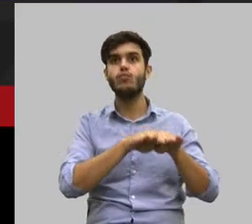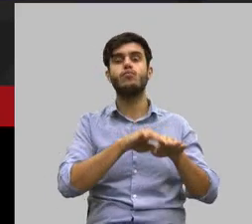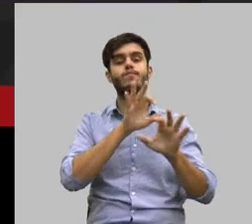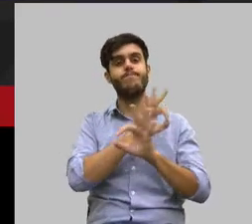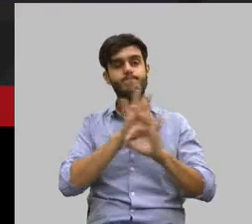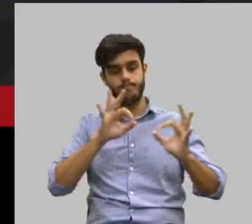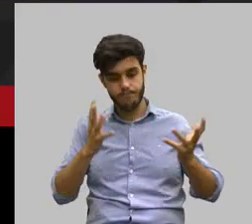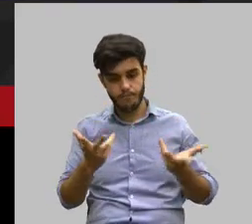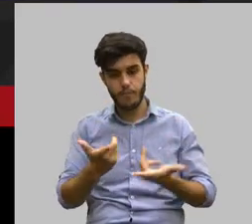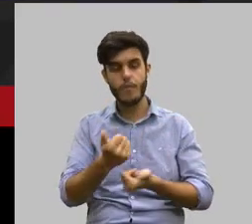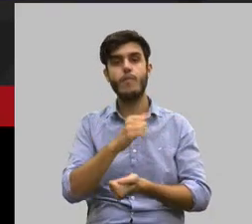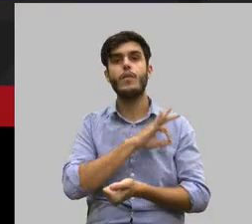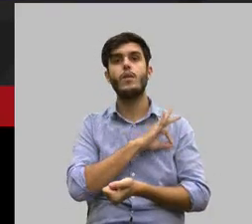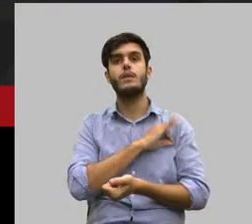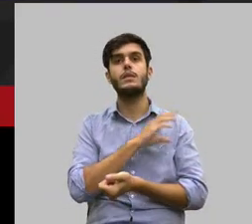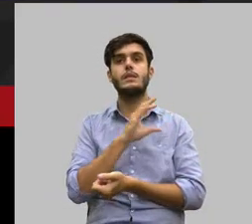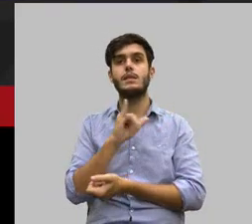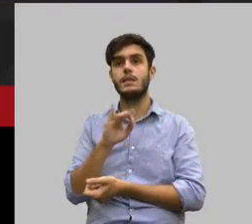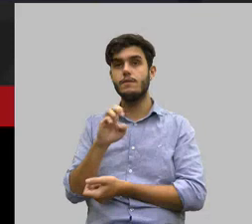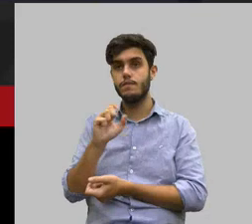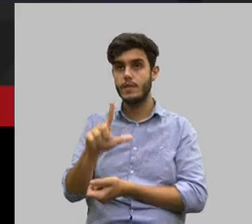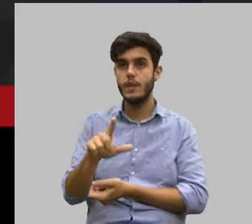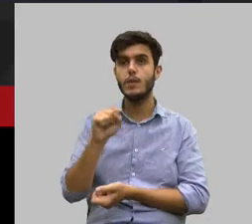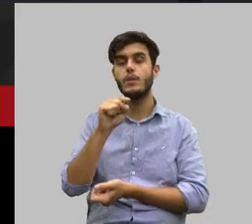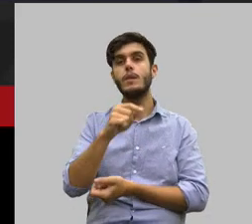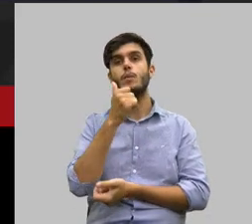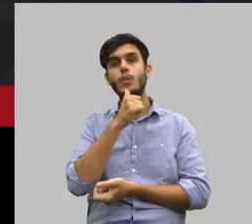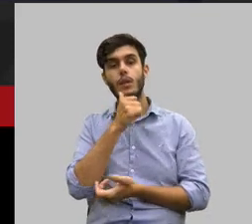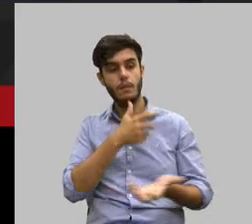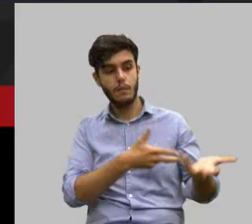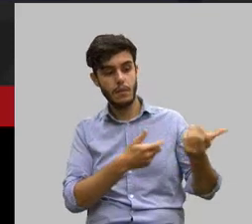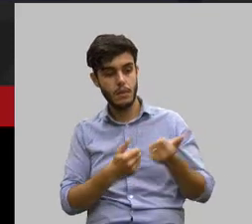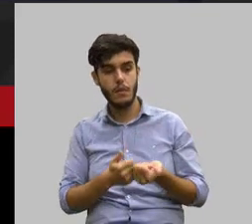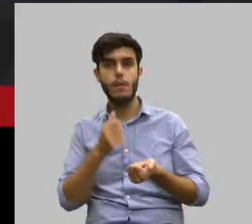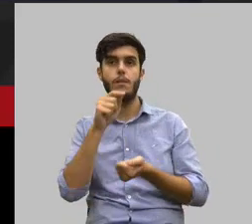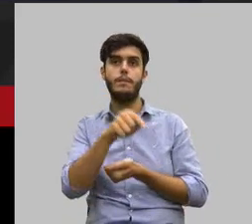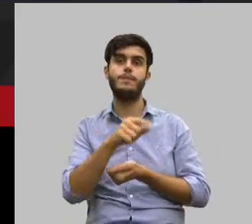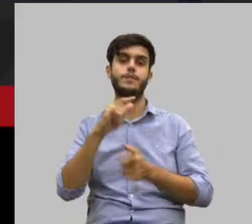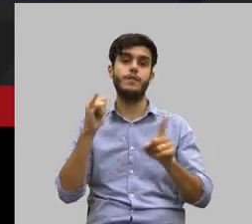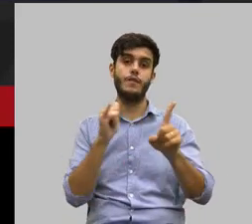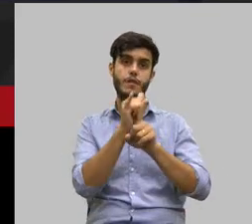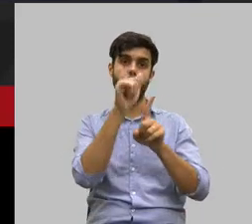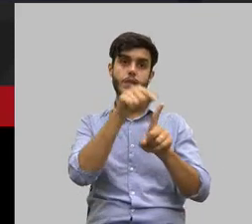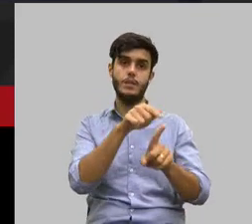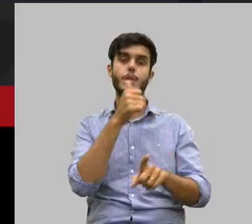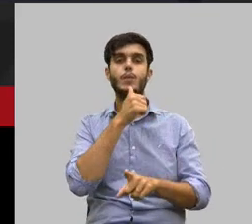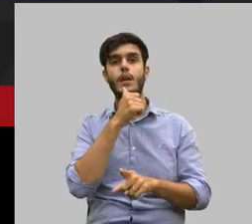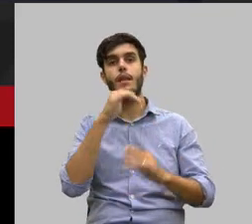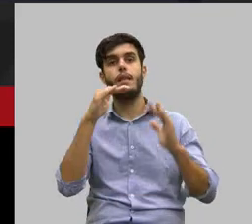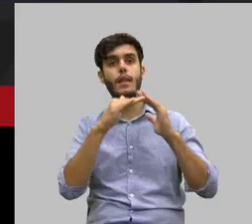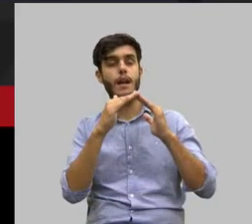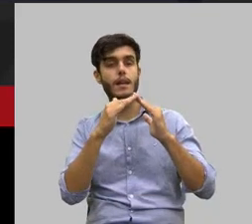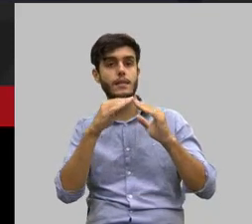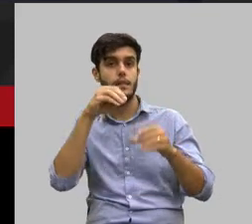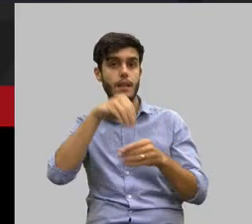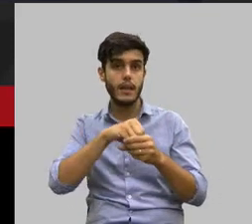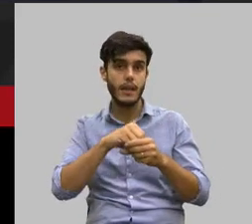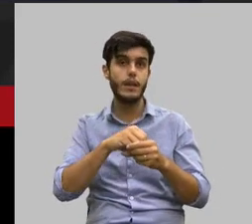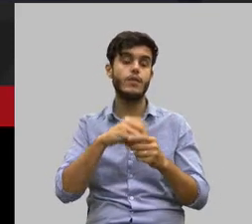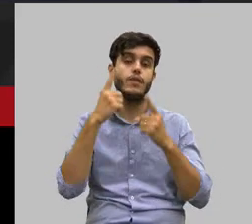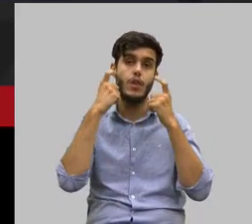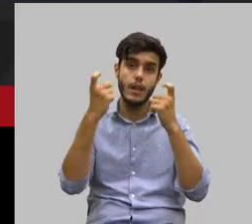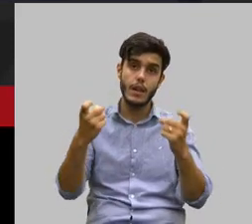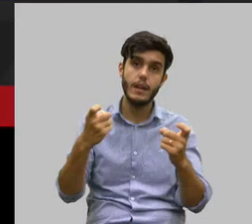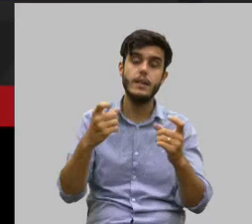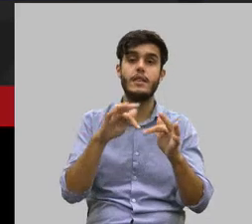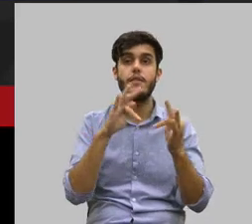aos a recepção das Mulheres vítimas de violência doméstica e familiar Então dentro da estrutura da nossa superintendência de investigação